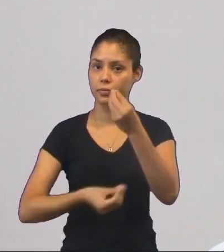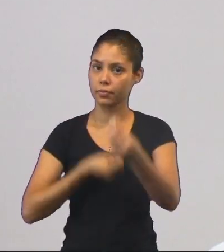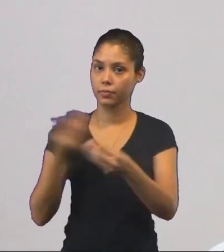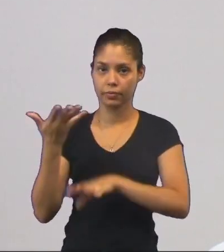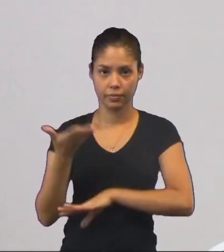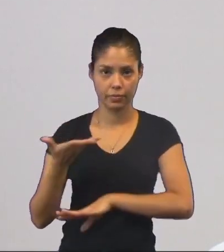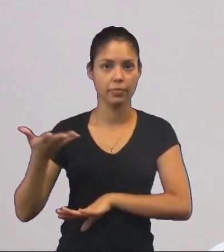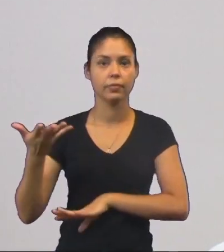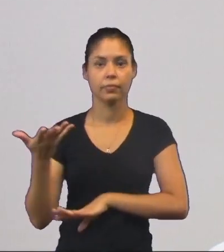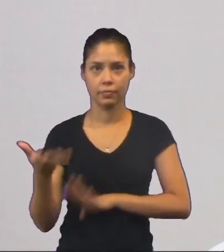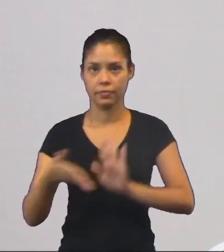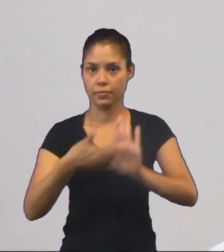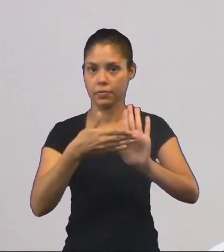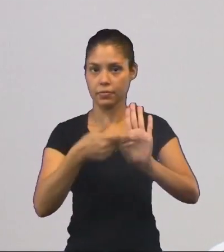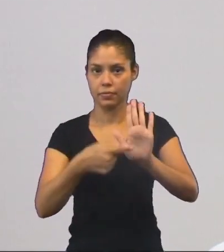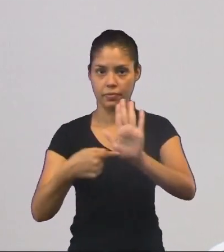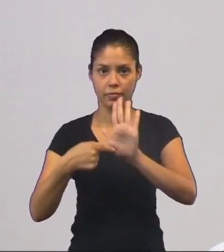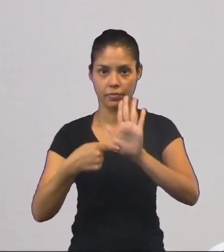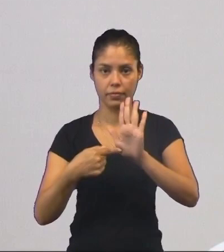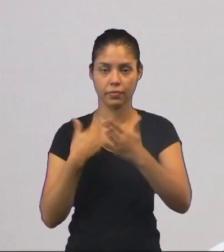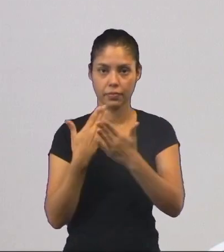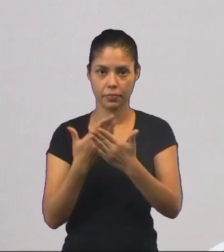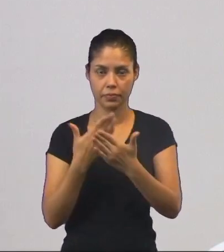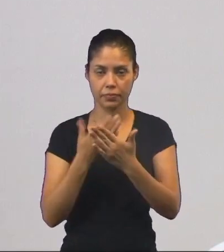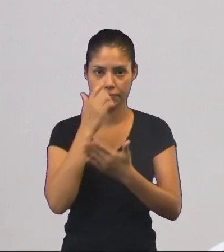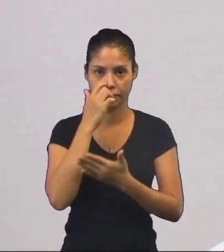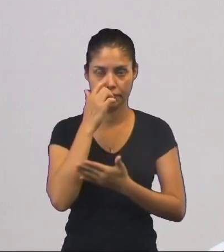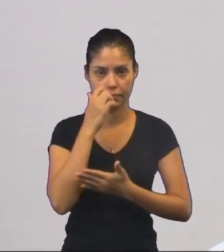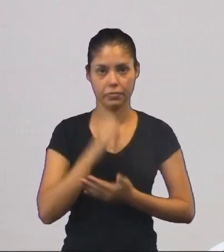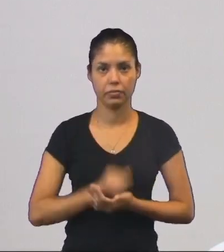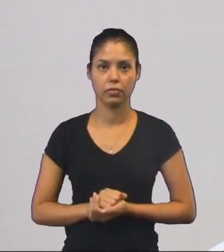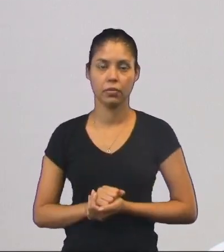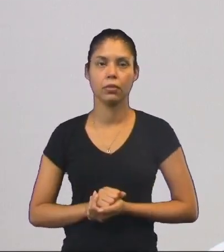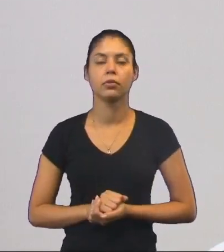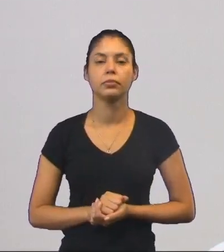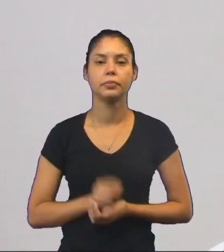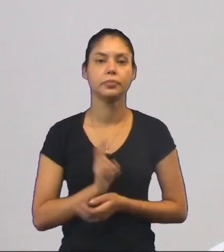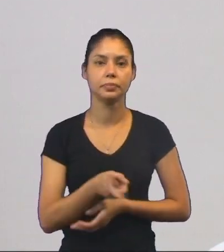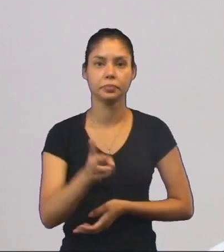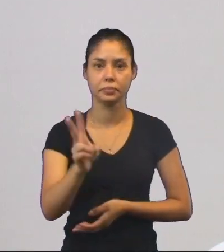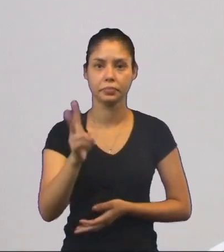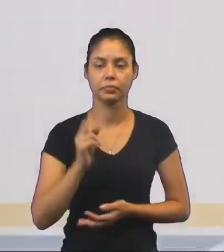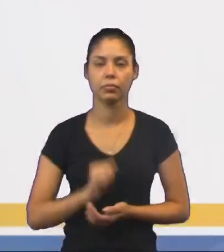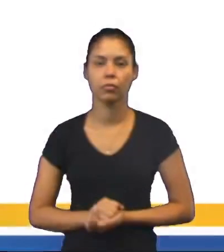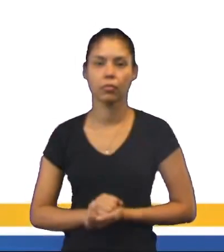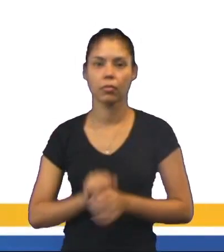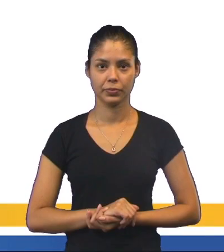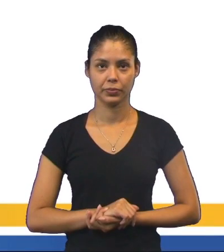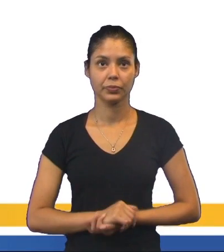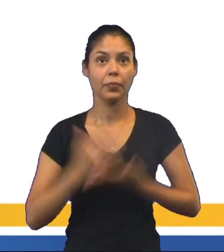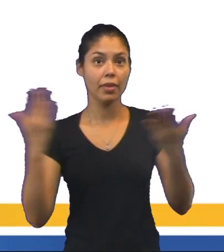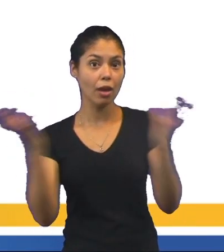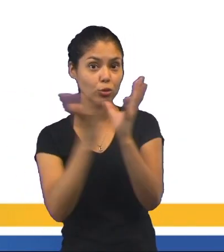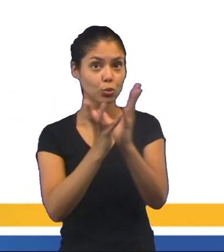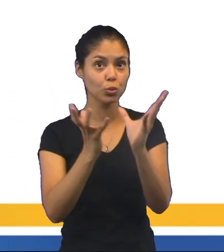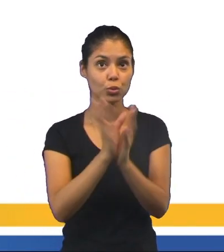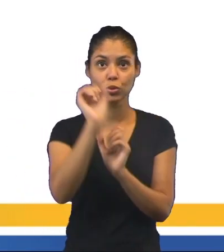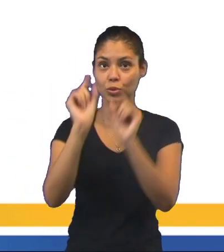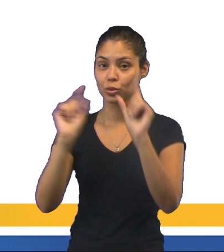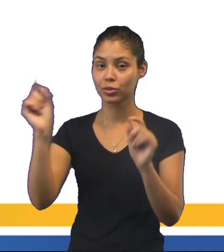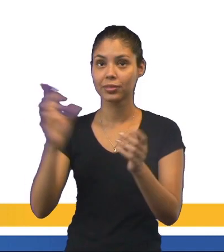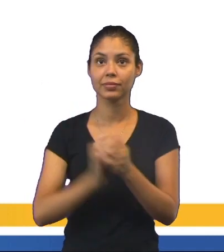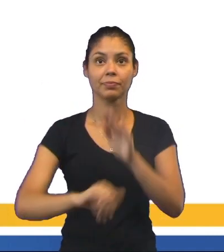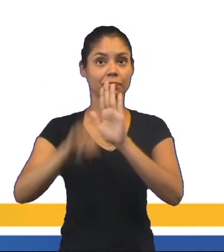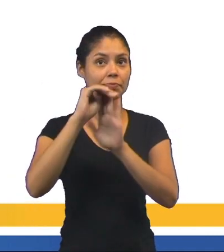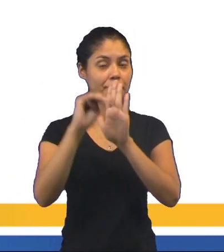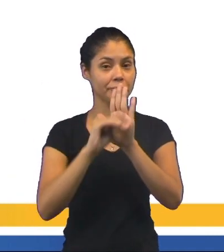como base, como referência de estudo, certo? Vamos continuar aqui. Esse conjunto de